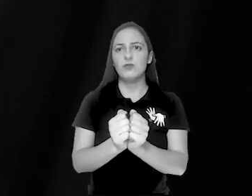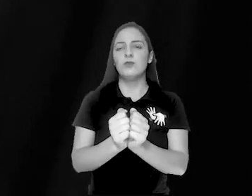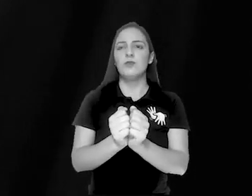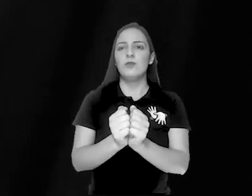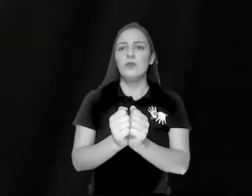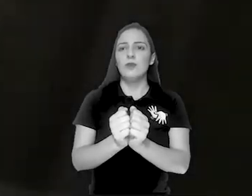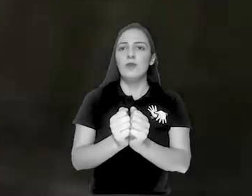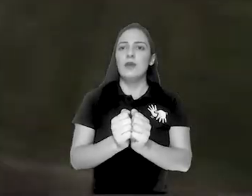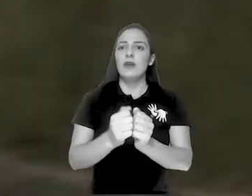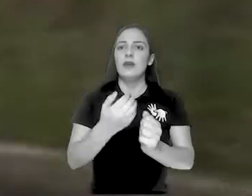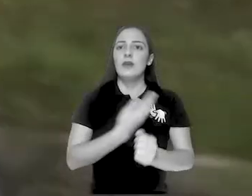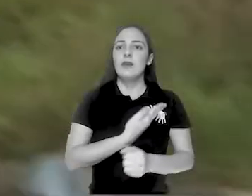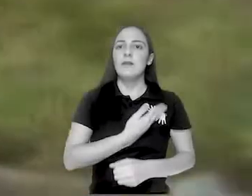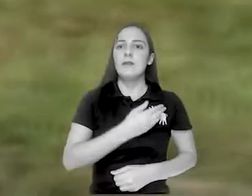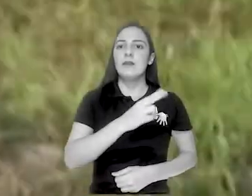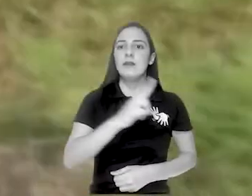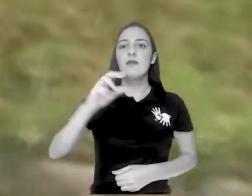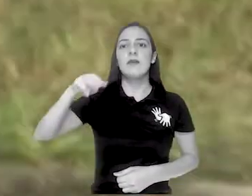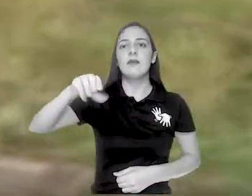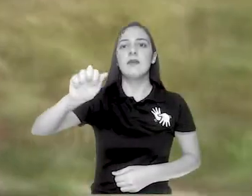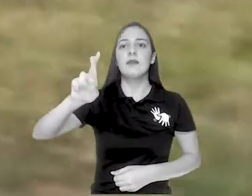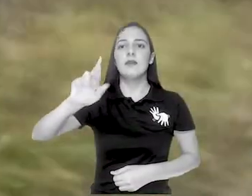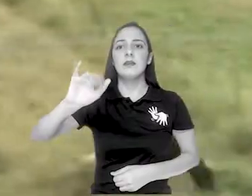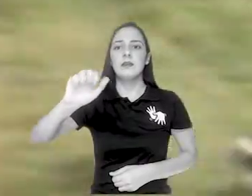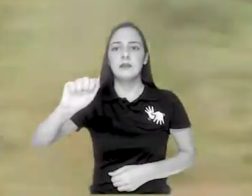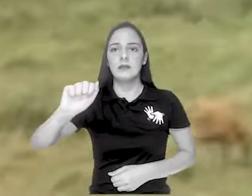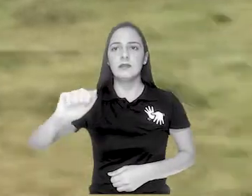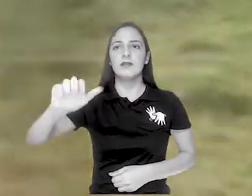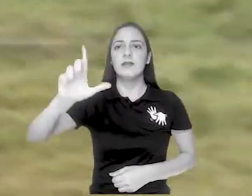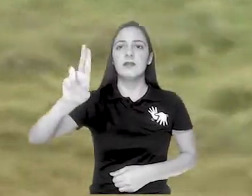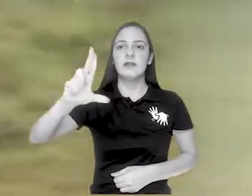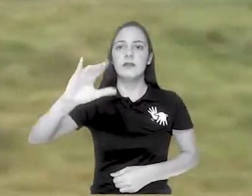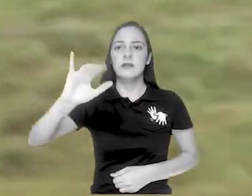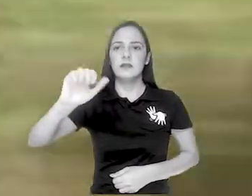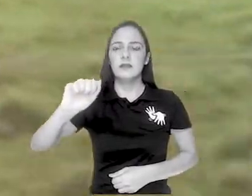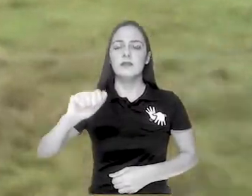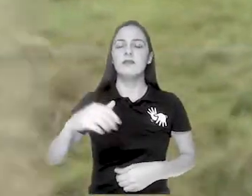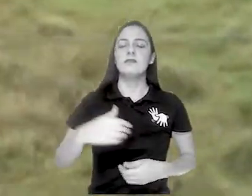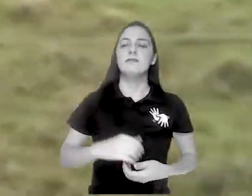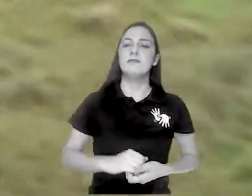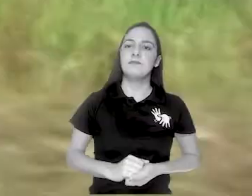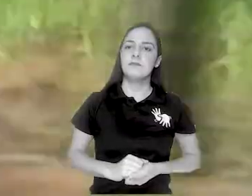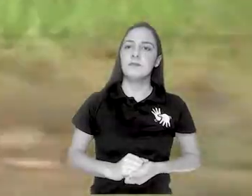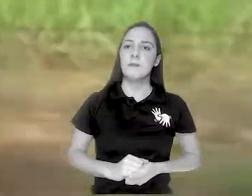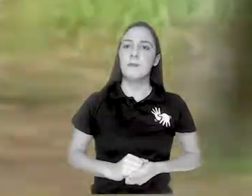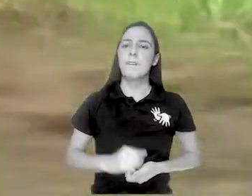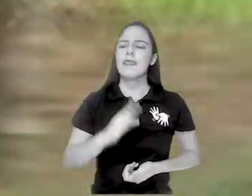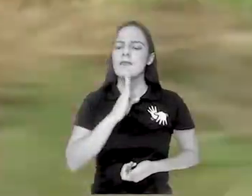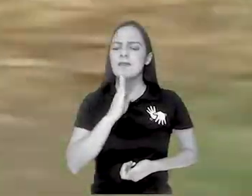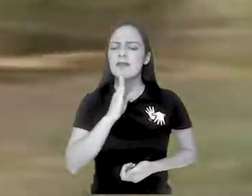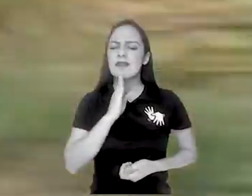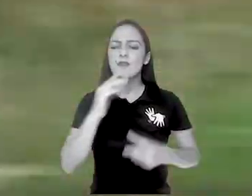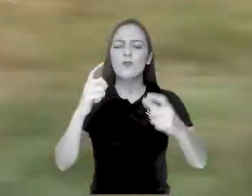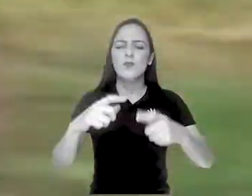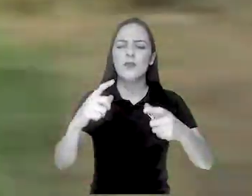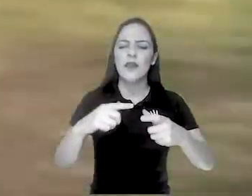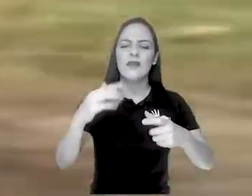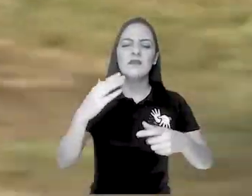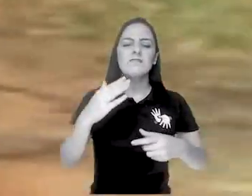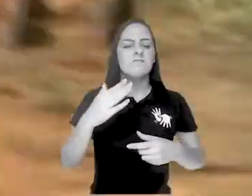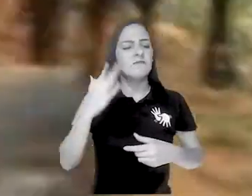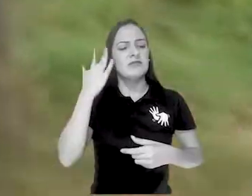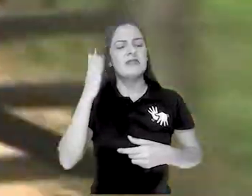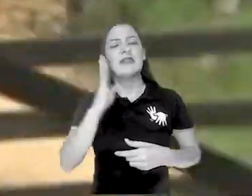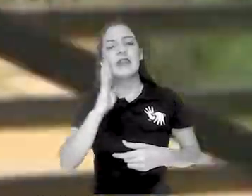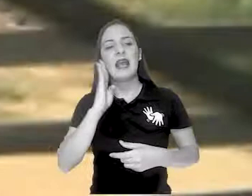a nossa amiga Maria Lúcia. Visitando o distrito, eu achei muito interessante a praça de lá. Eu